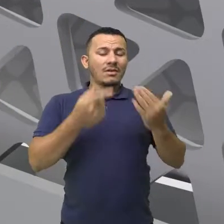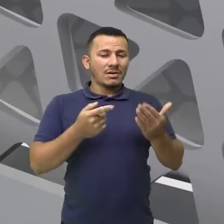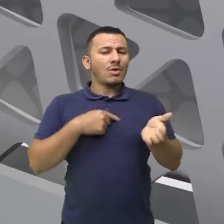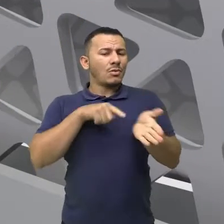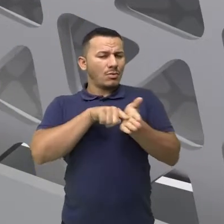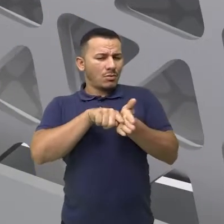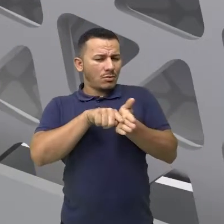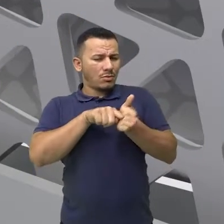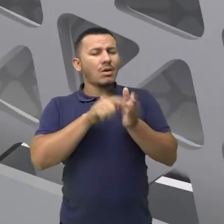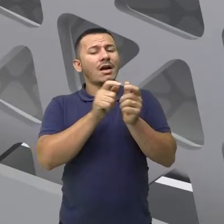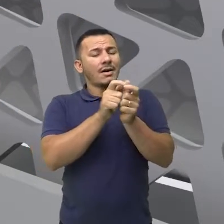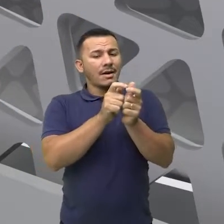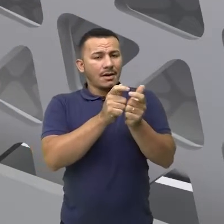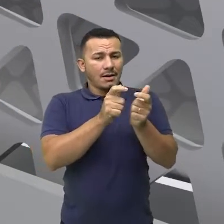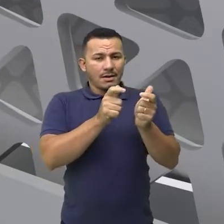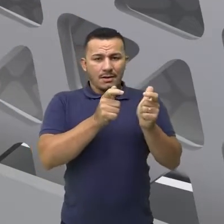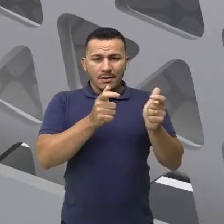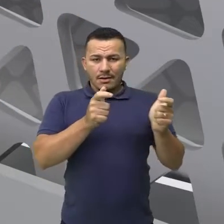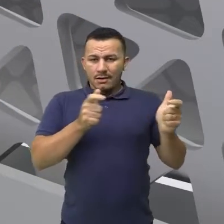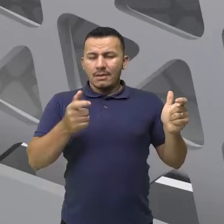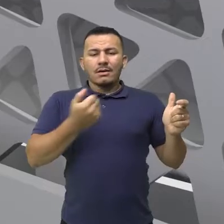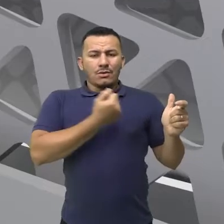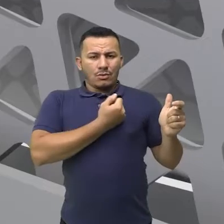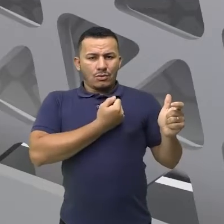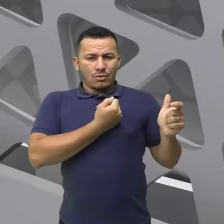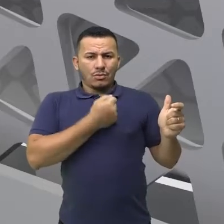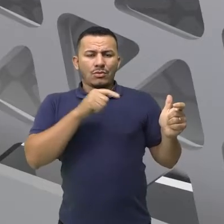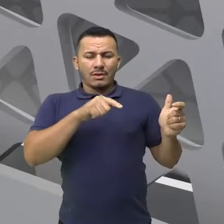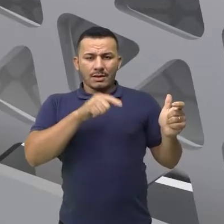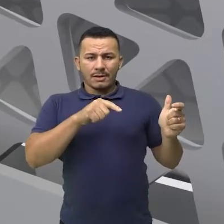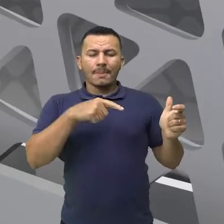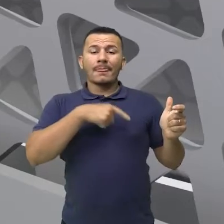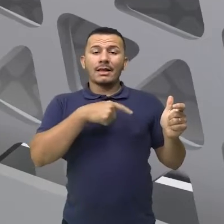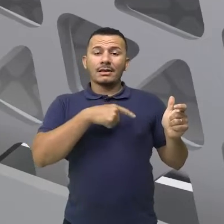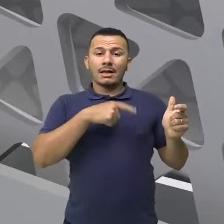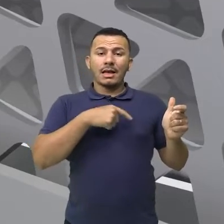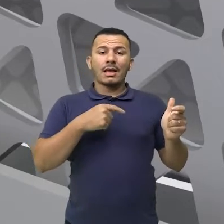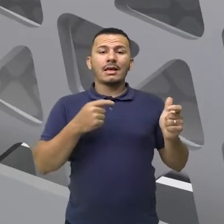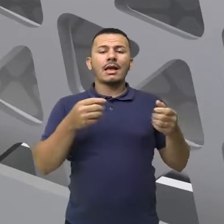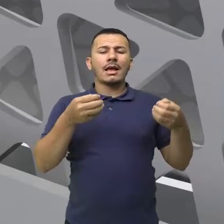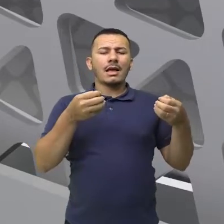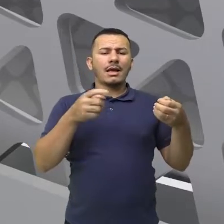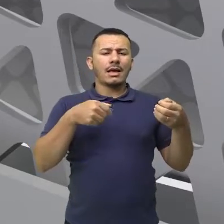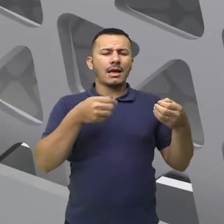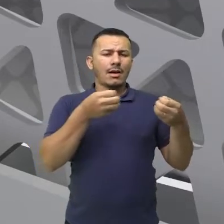expansão, como eu falei anteriormente, dos números, certo? Mantendo a mesma